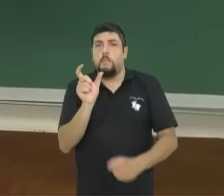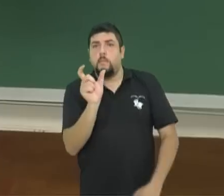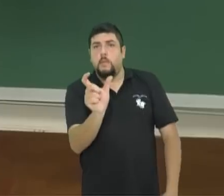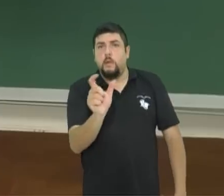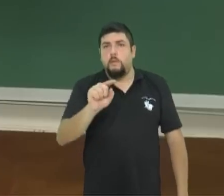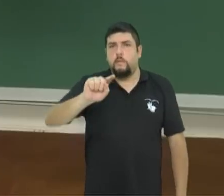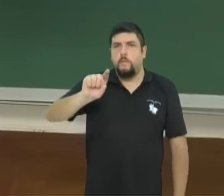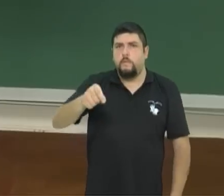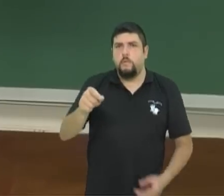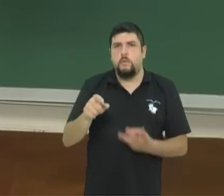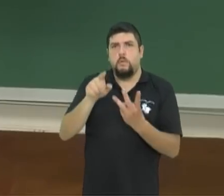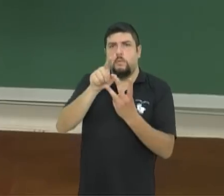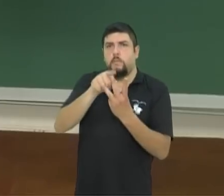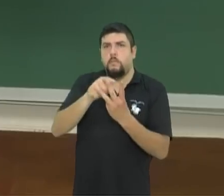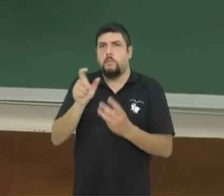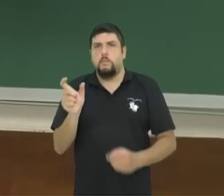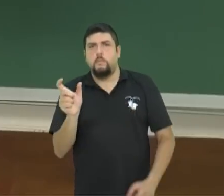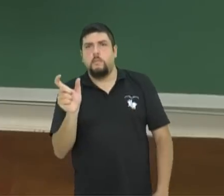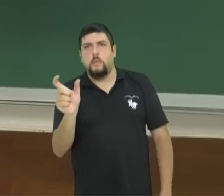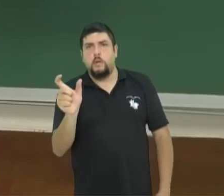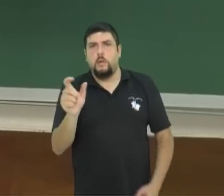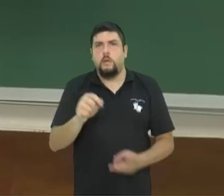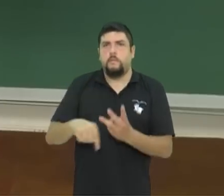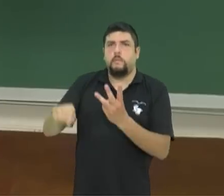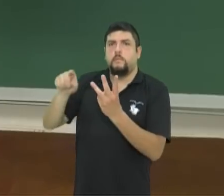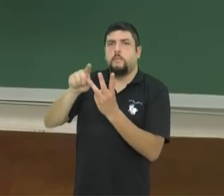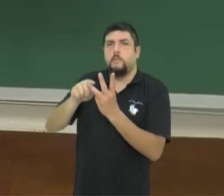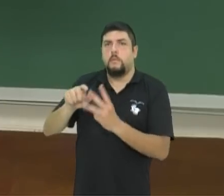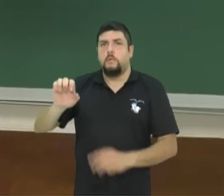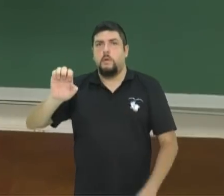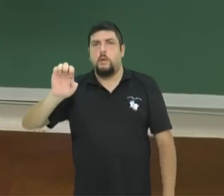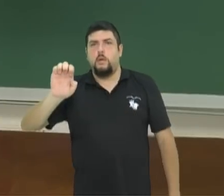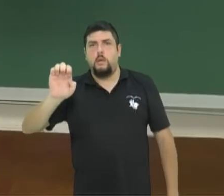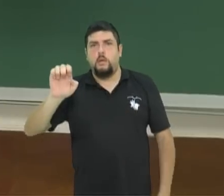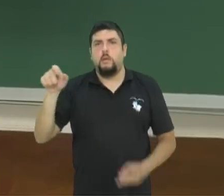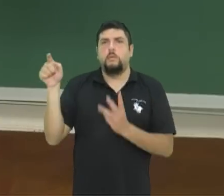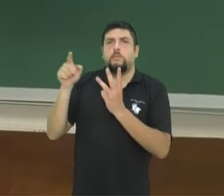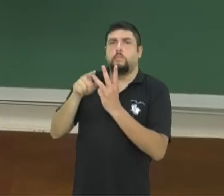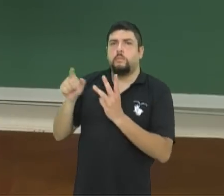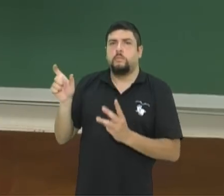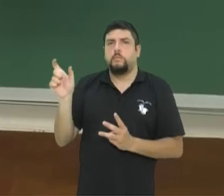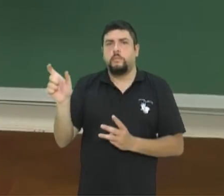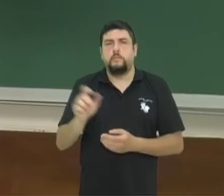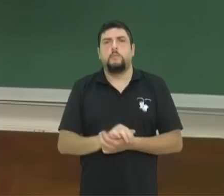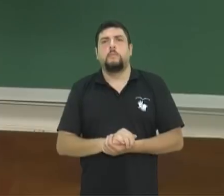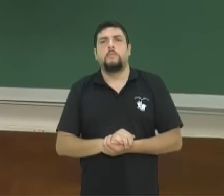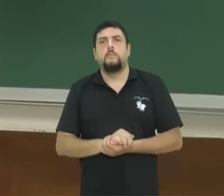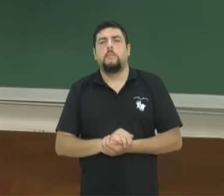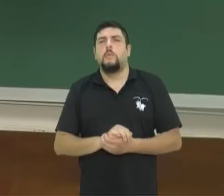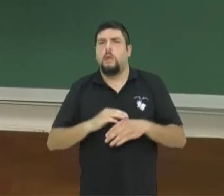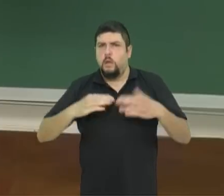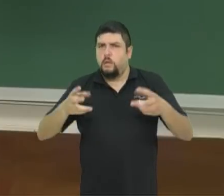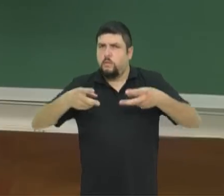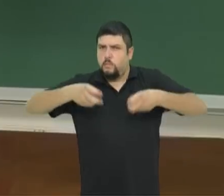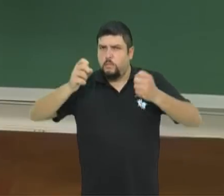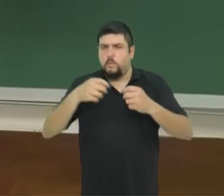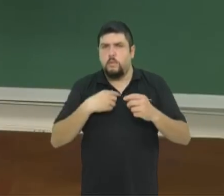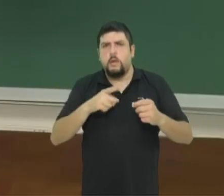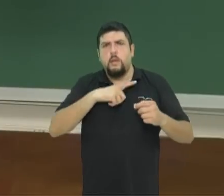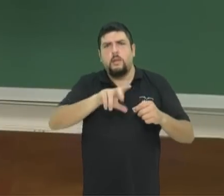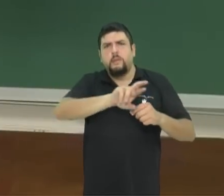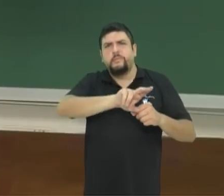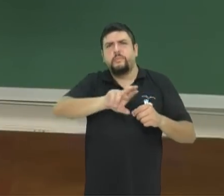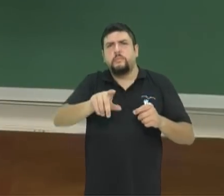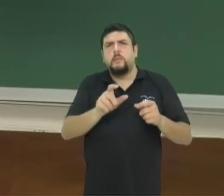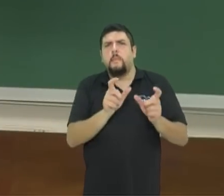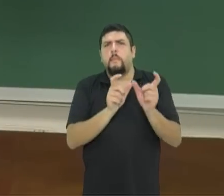e no último, ele acrescenta a conjunção aditiva e, né? Então, quando eu tenho ali vários elementos